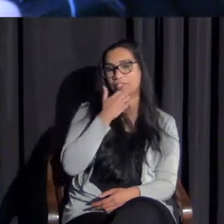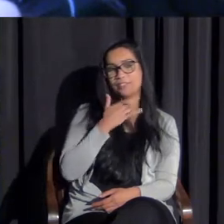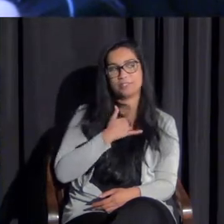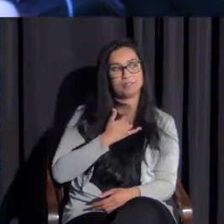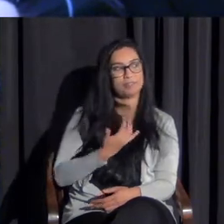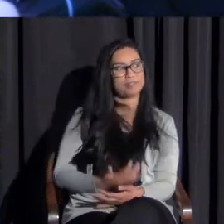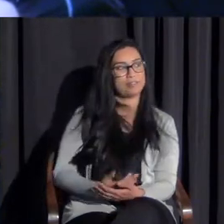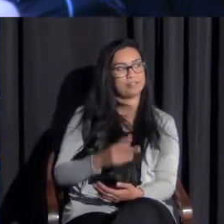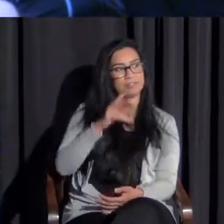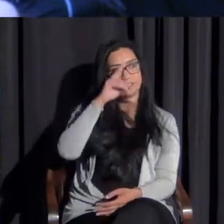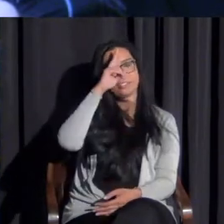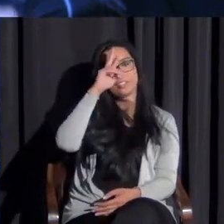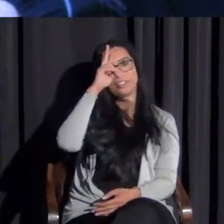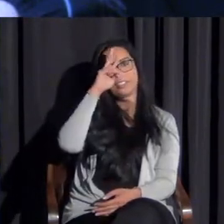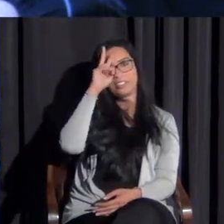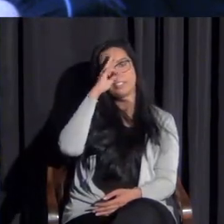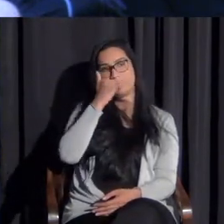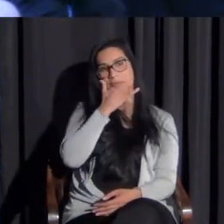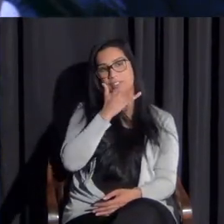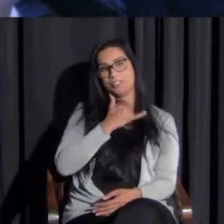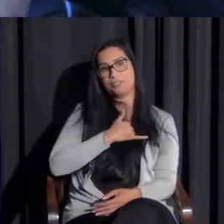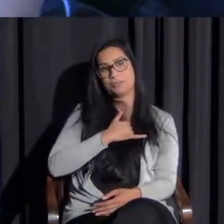É que eu lembrei...